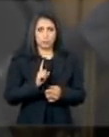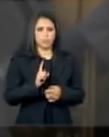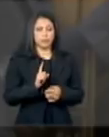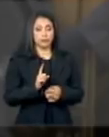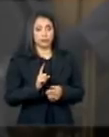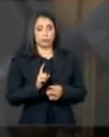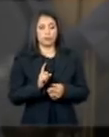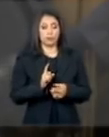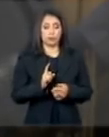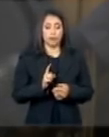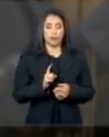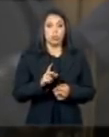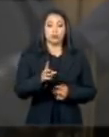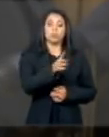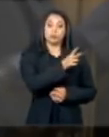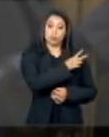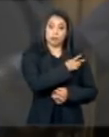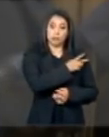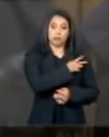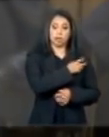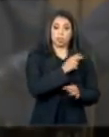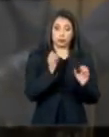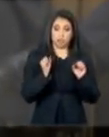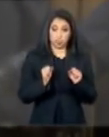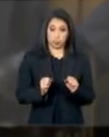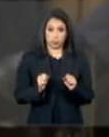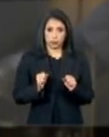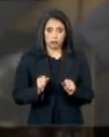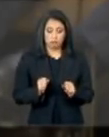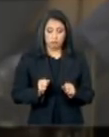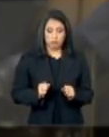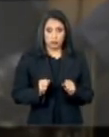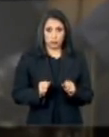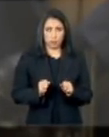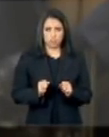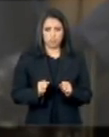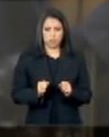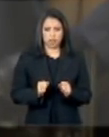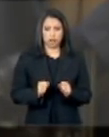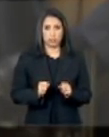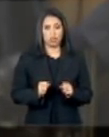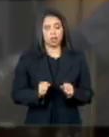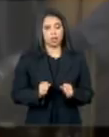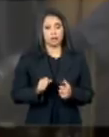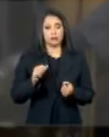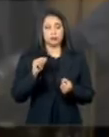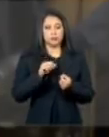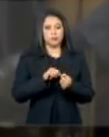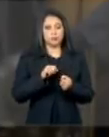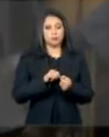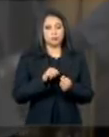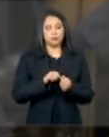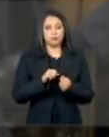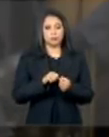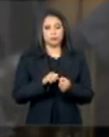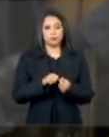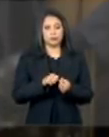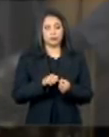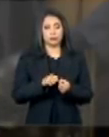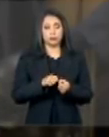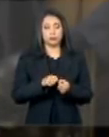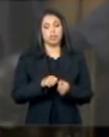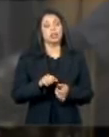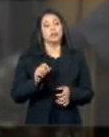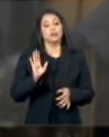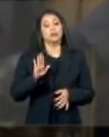chefes de poder na sua privatividade competencial assim o fazem quando o nomeiam e